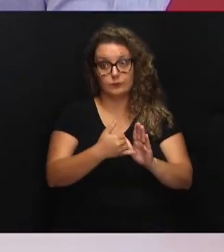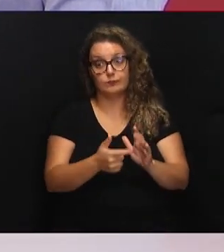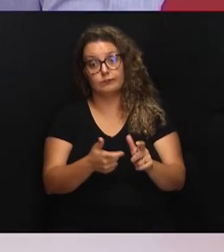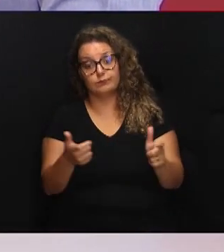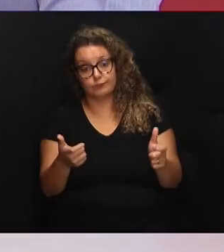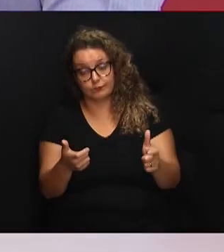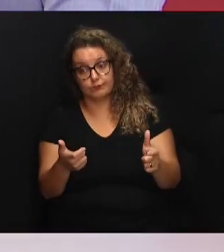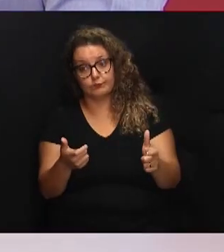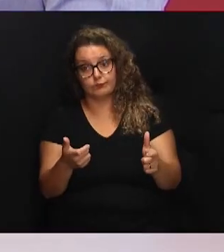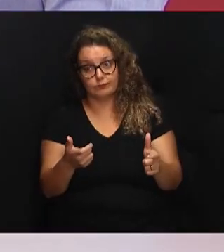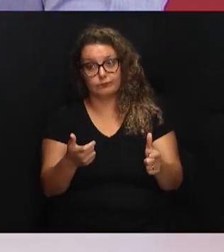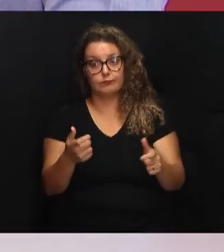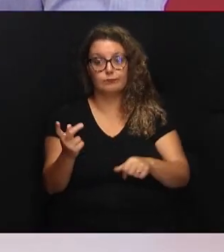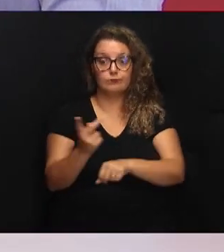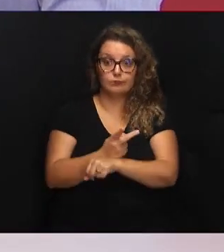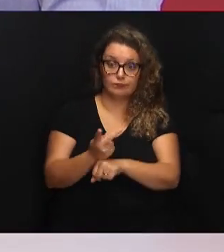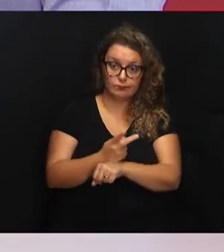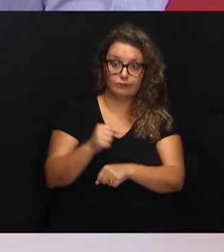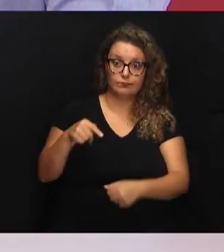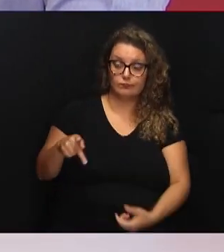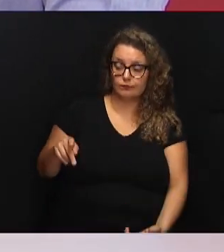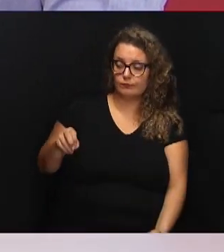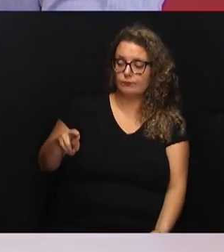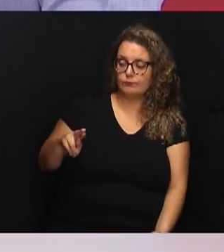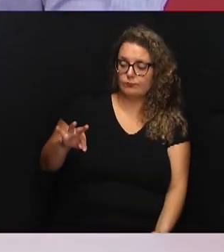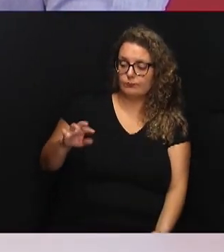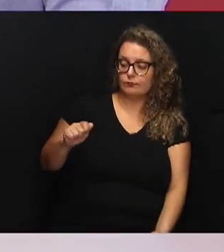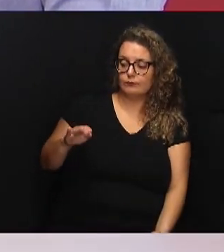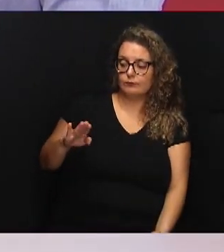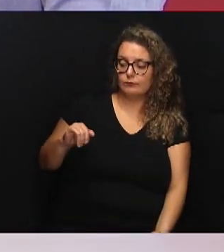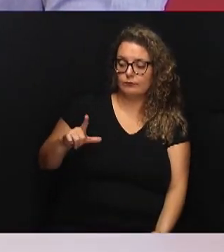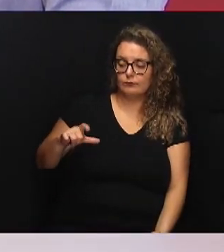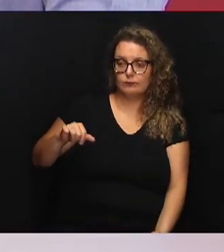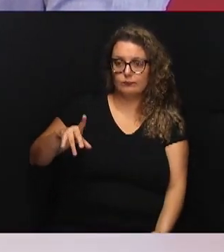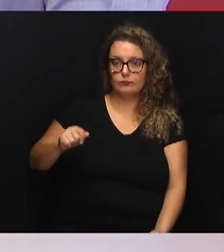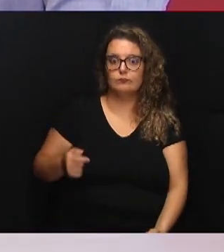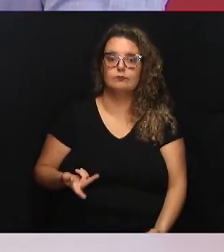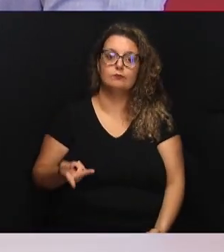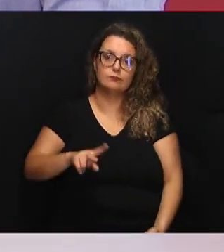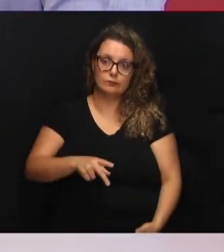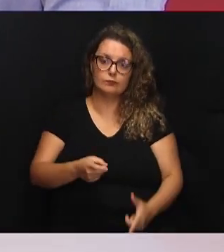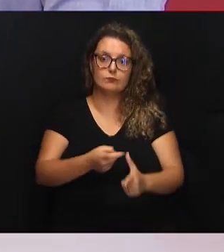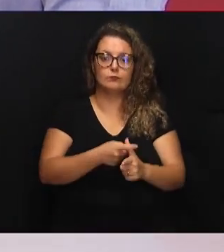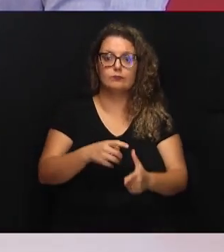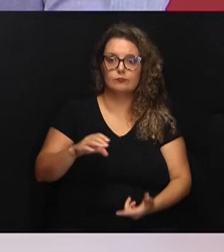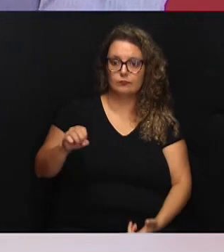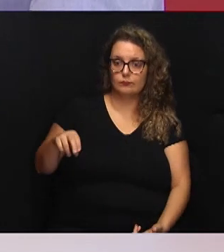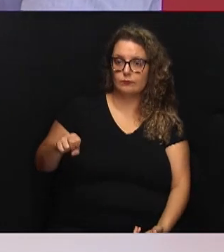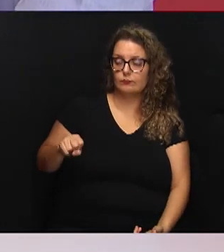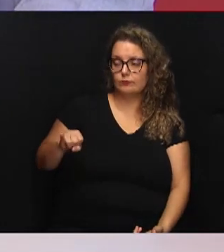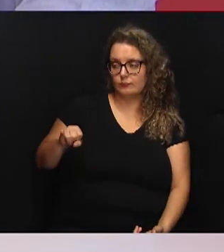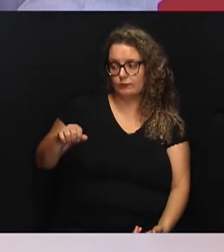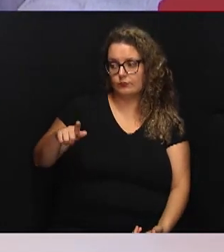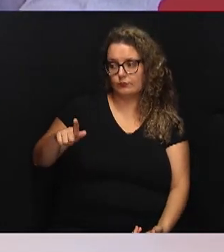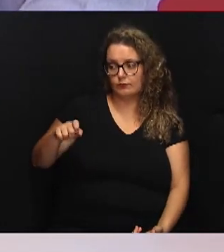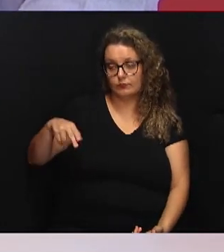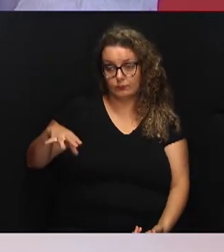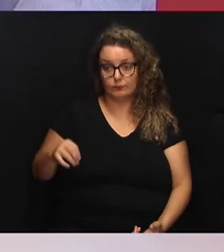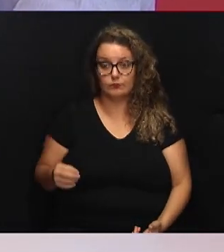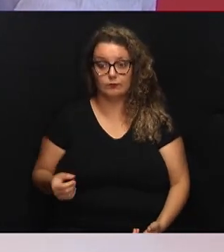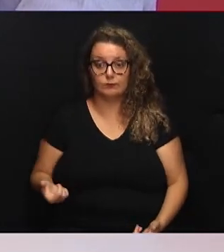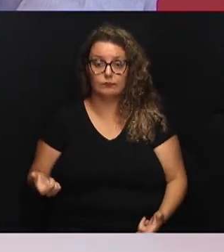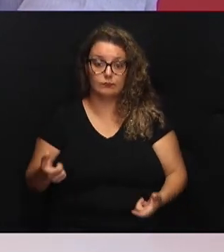maiores, busque essa portabilidade ou busque a troca dessa dívida pelo consignado com juro menor. Né? Então, a dívida